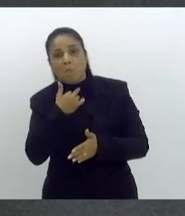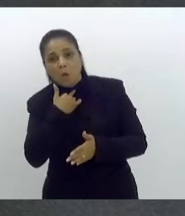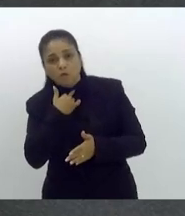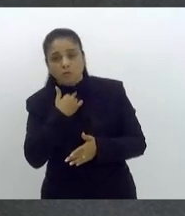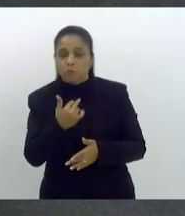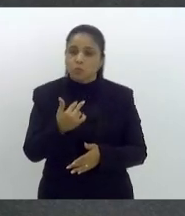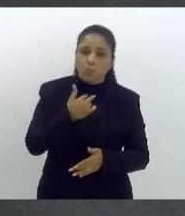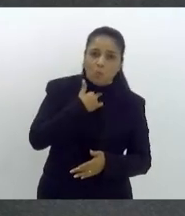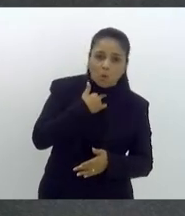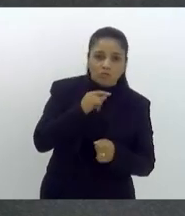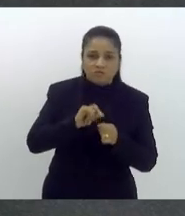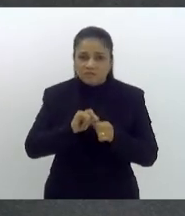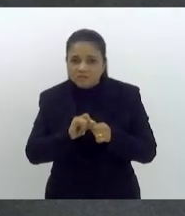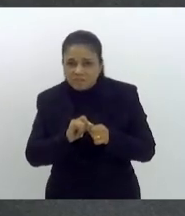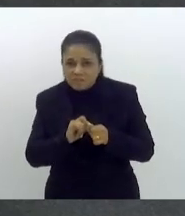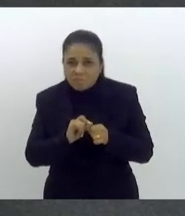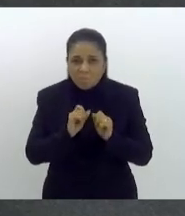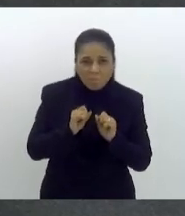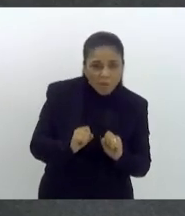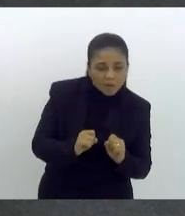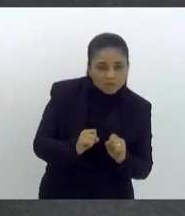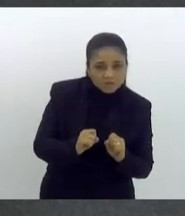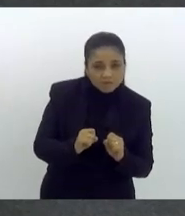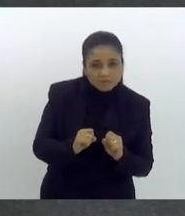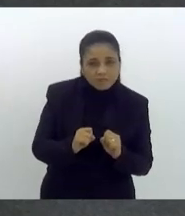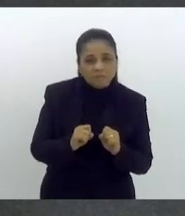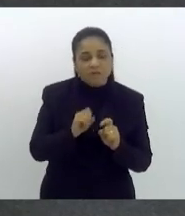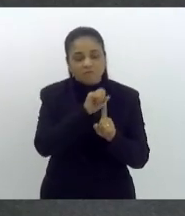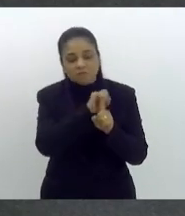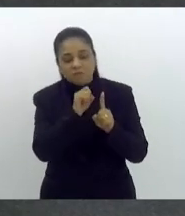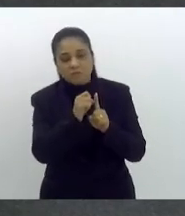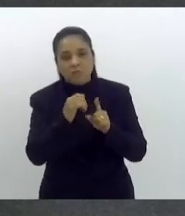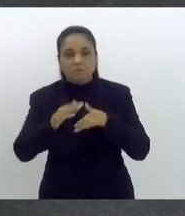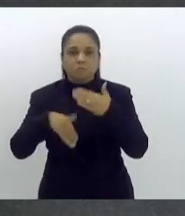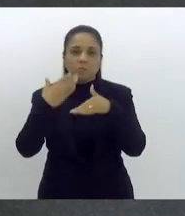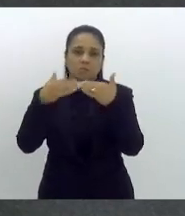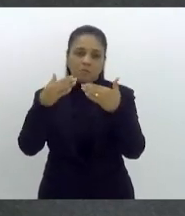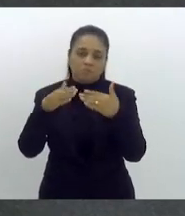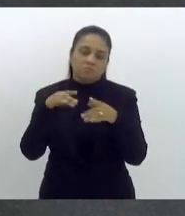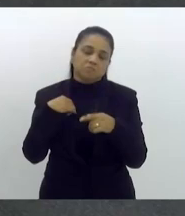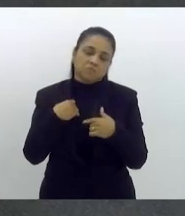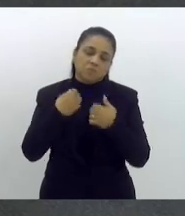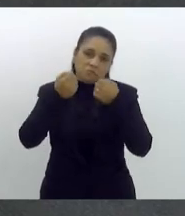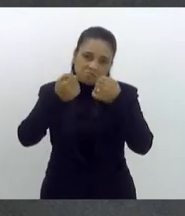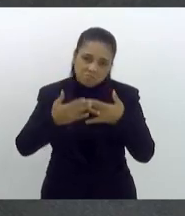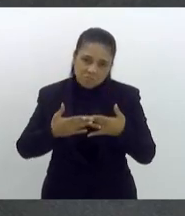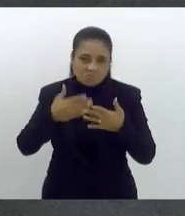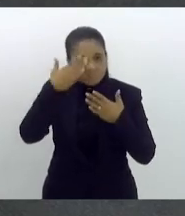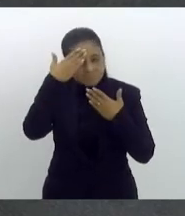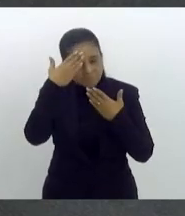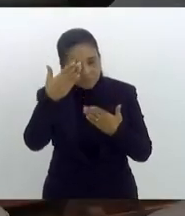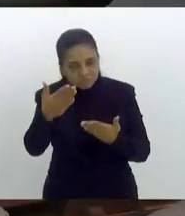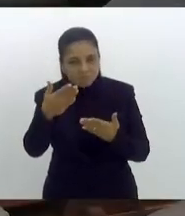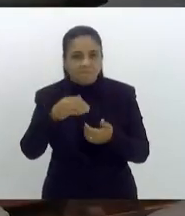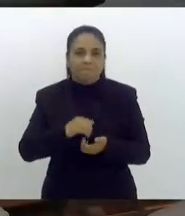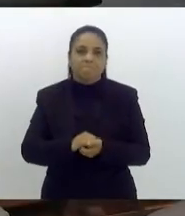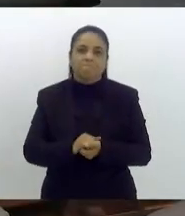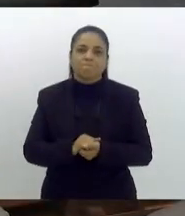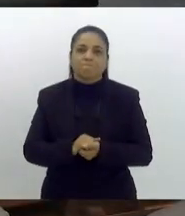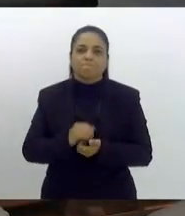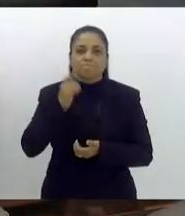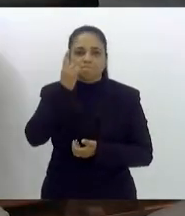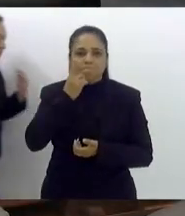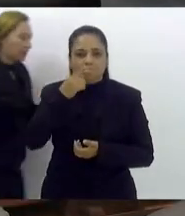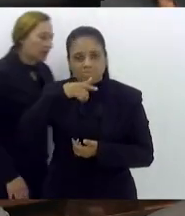não pode fazer para o melhor funcionamento da sociedade é isso que eu queria pontuar Deputado Presidente Muito obrigado Deputado